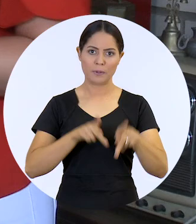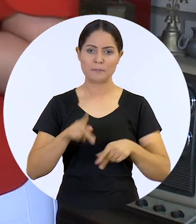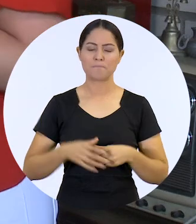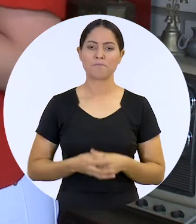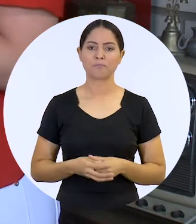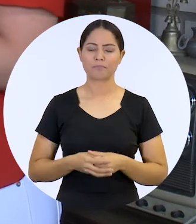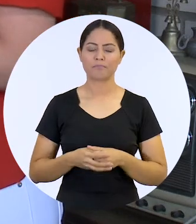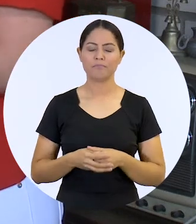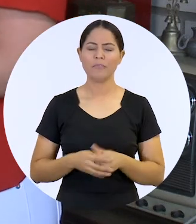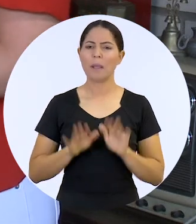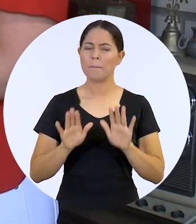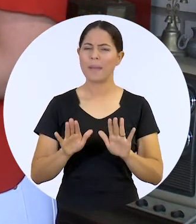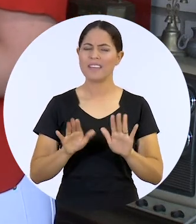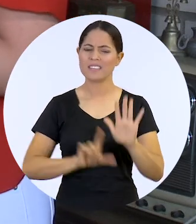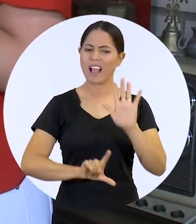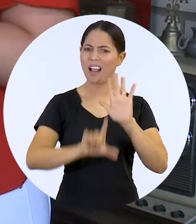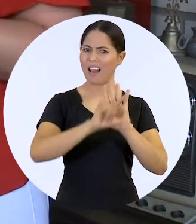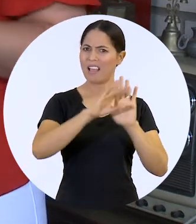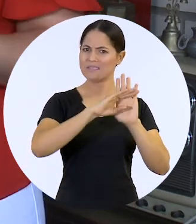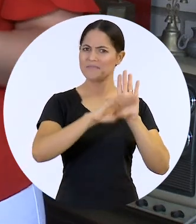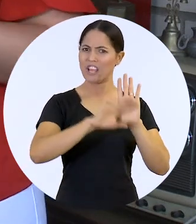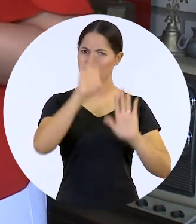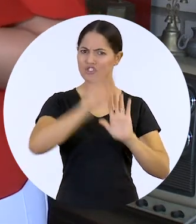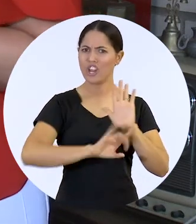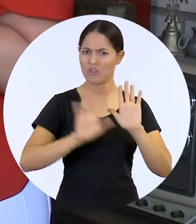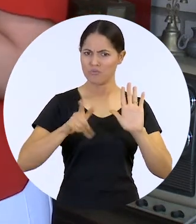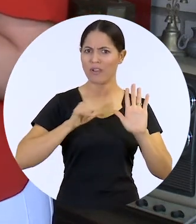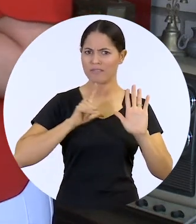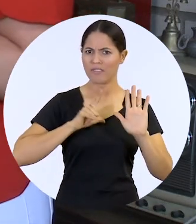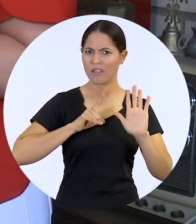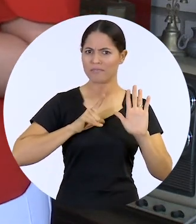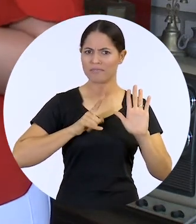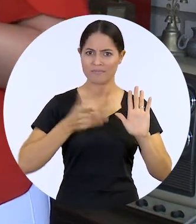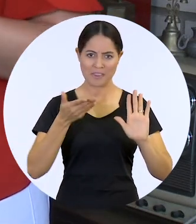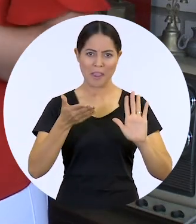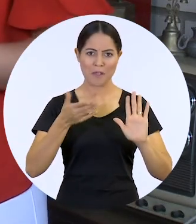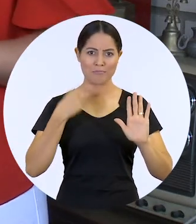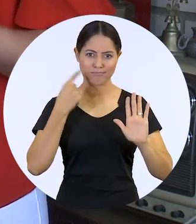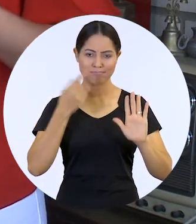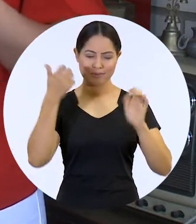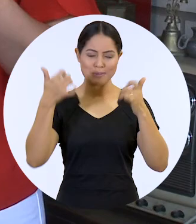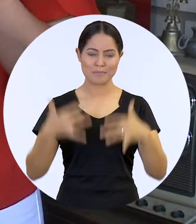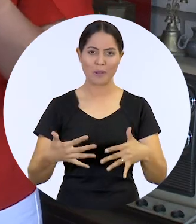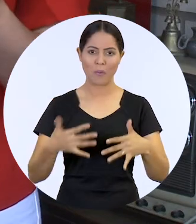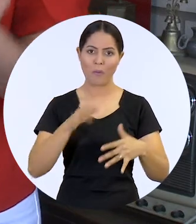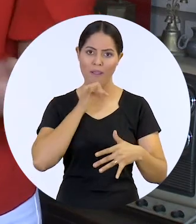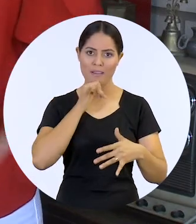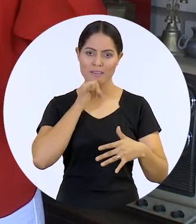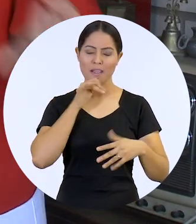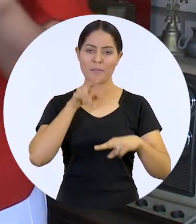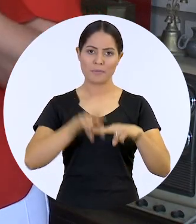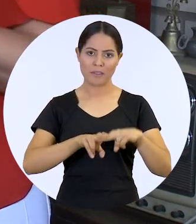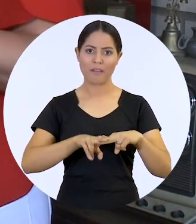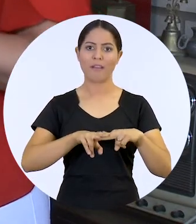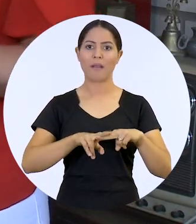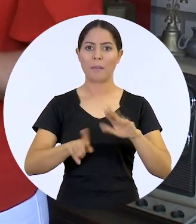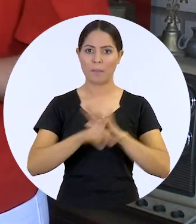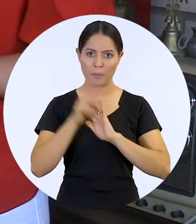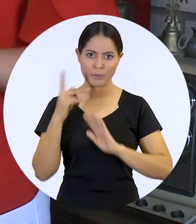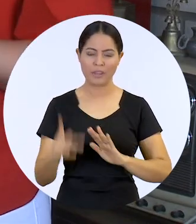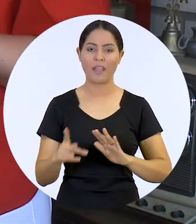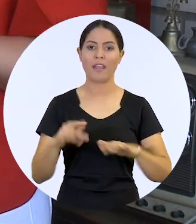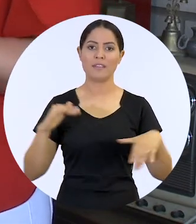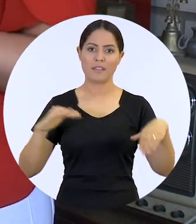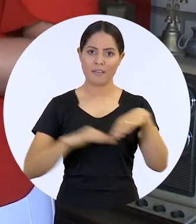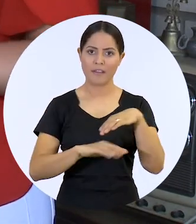Além dessas leis, além desses direitos que eles têm, como o senhor citou, falei, por exemplo, do assento preferencial, da